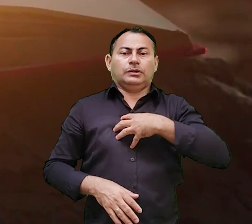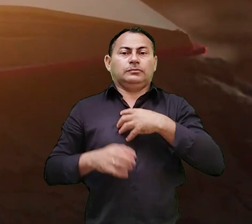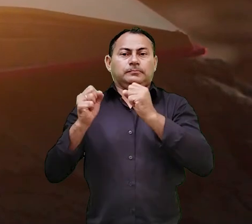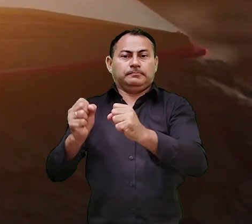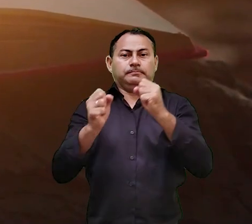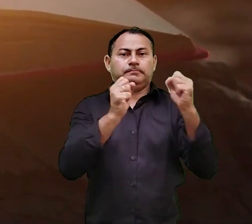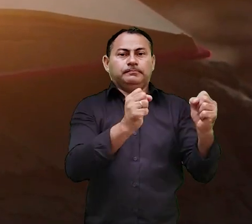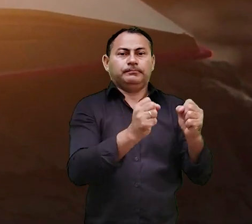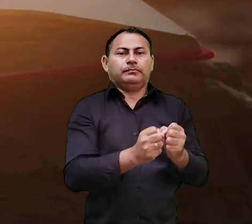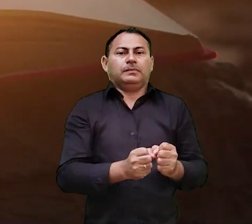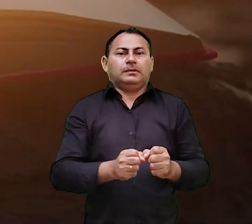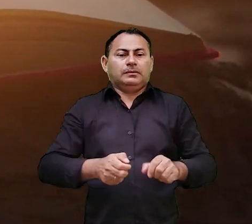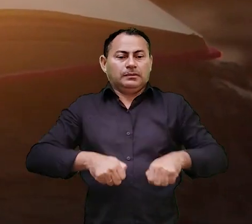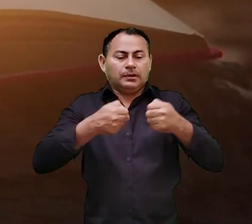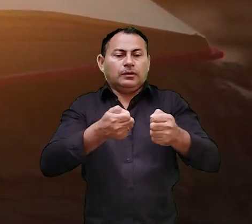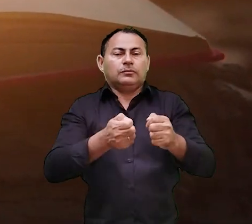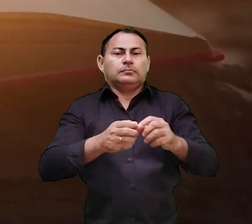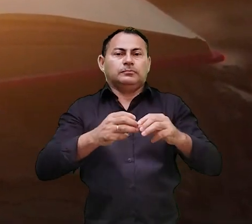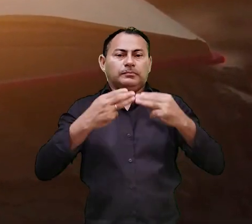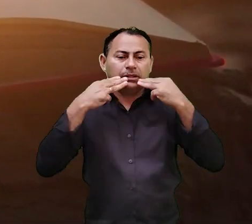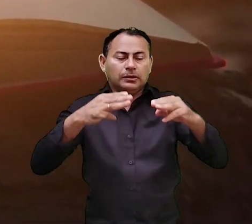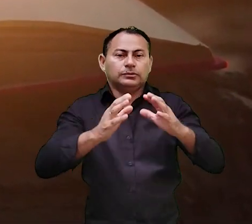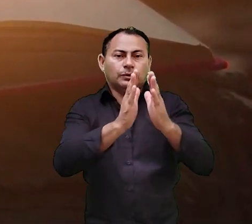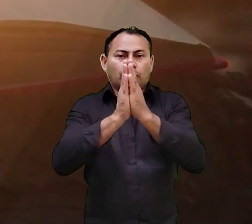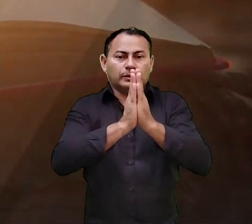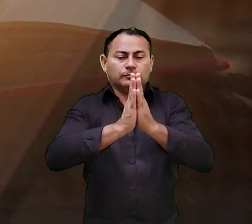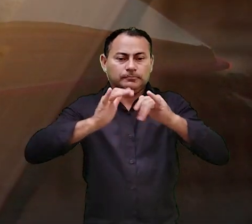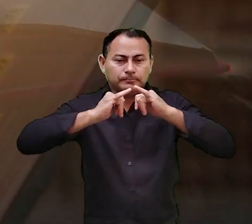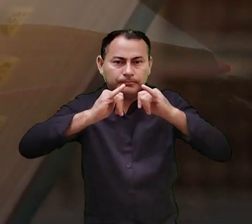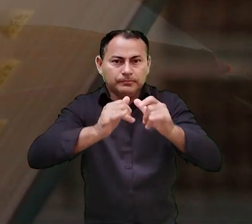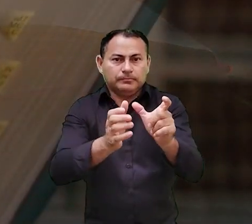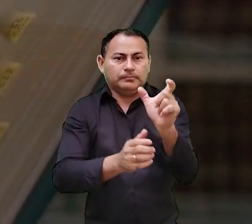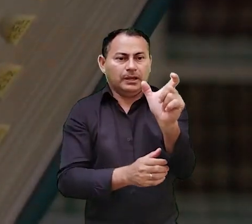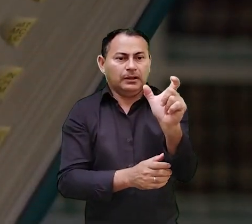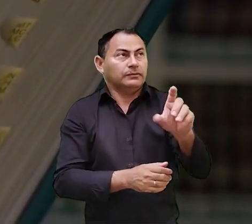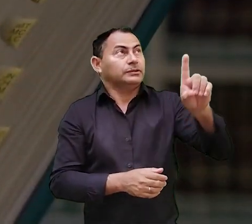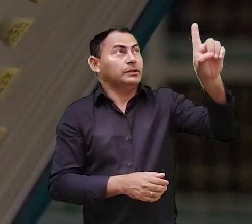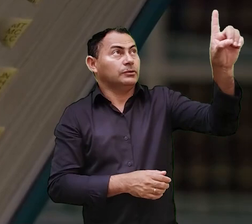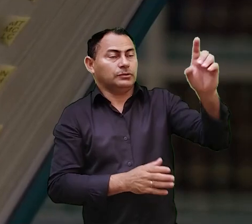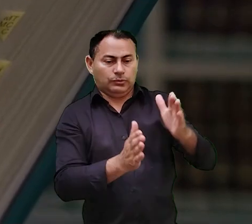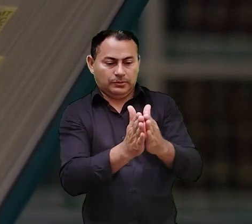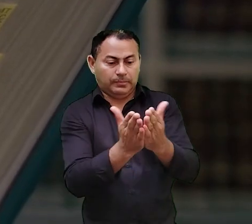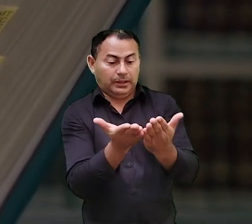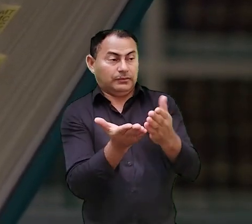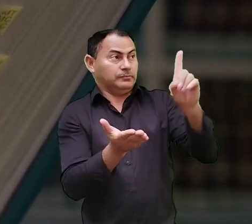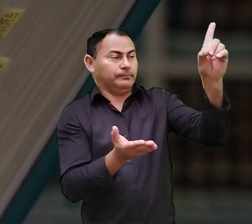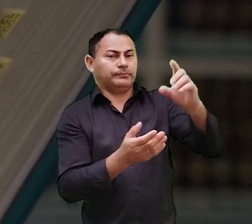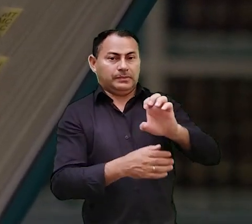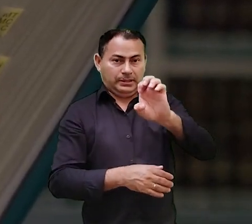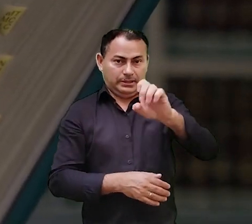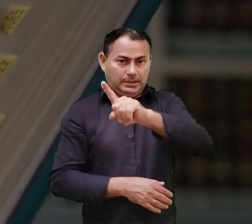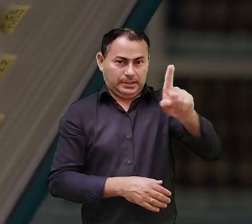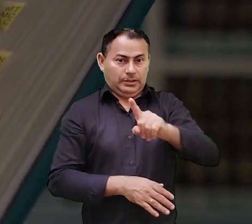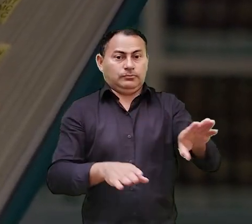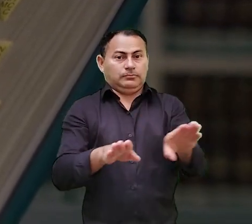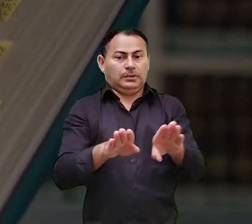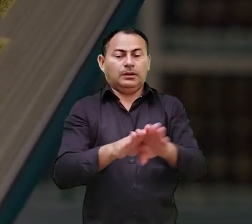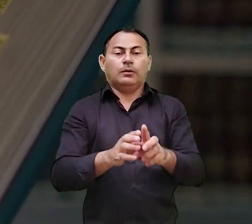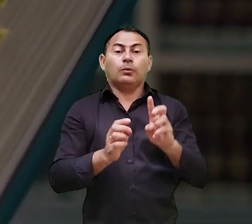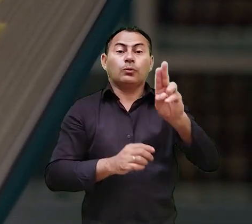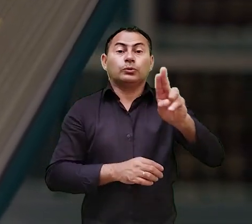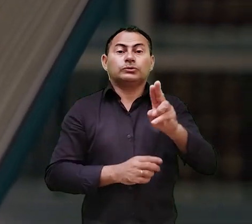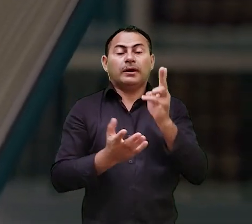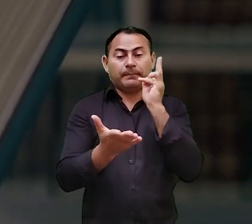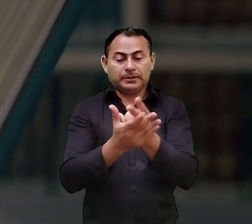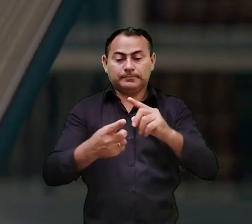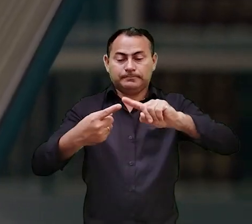decisão deles de maneira poderosa e prosperou este ministério de oração e pregação da Palavra de Deus. Ezequiel também